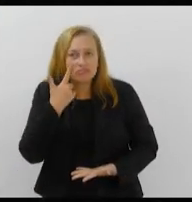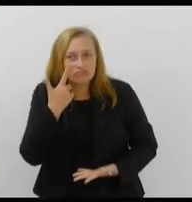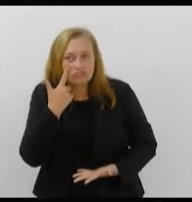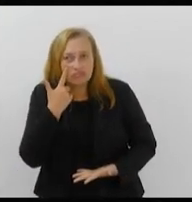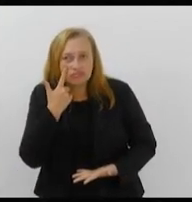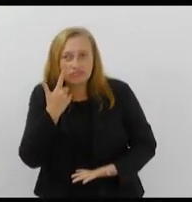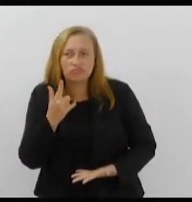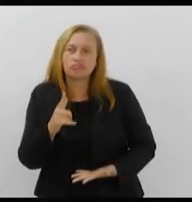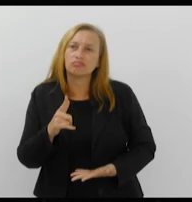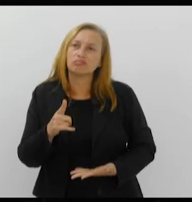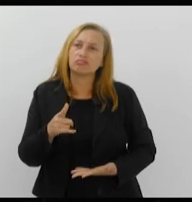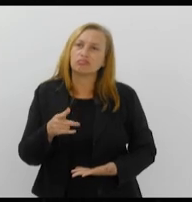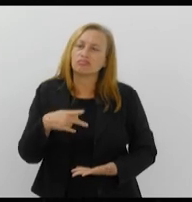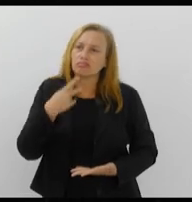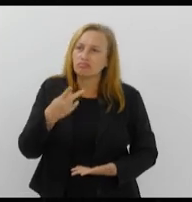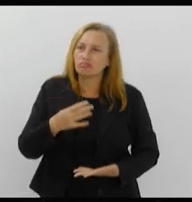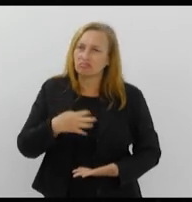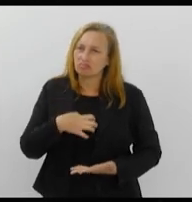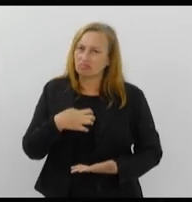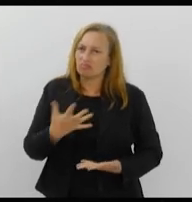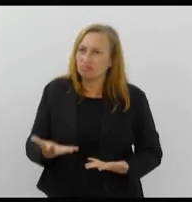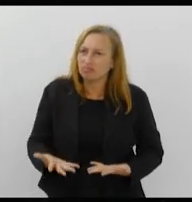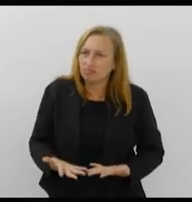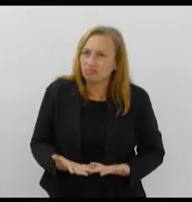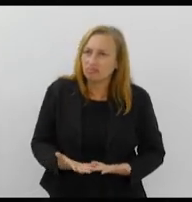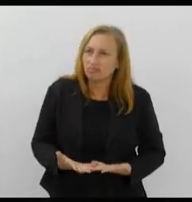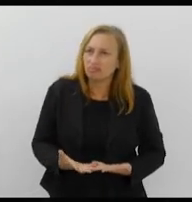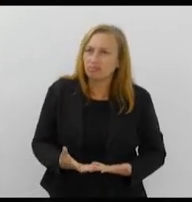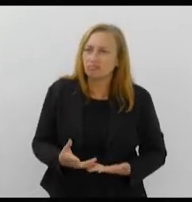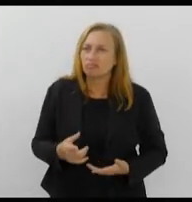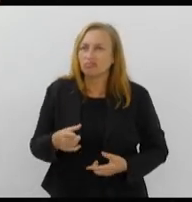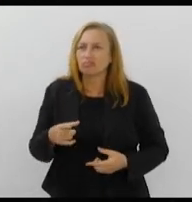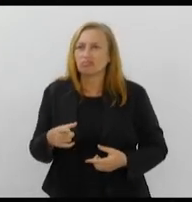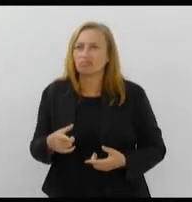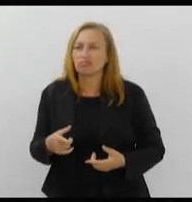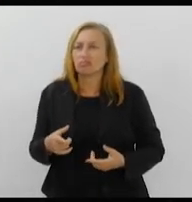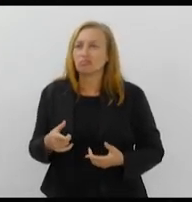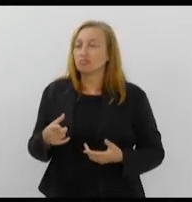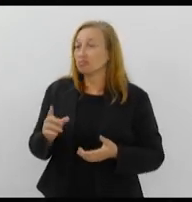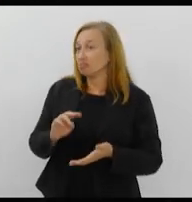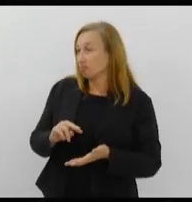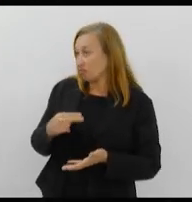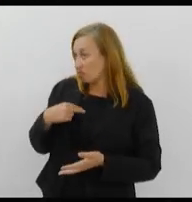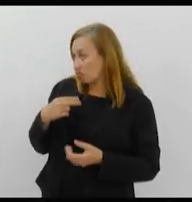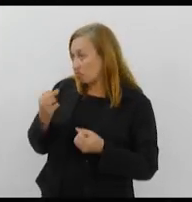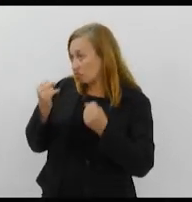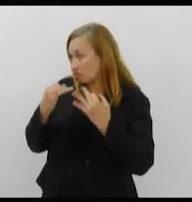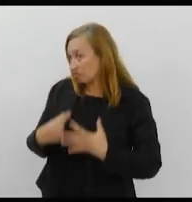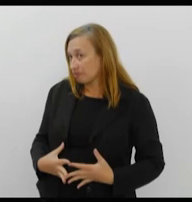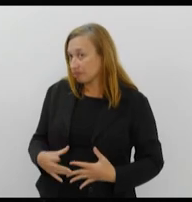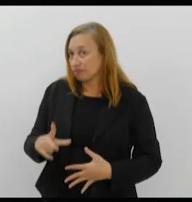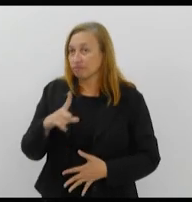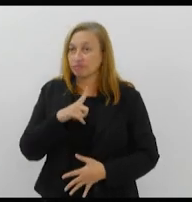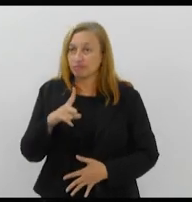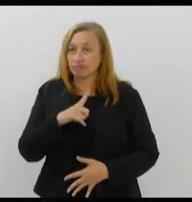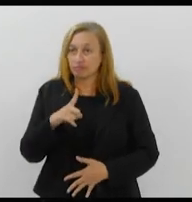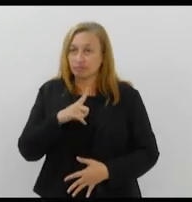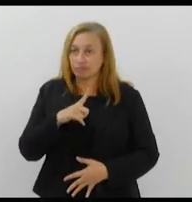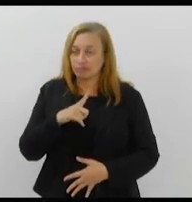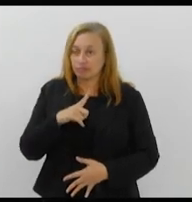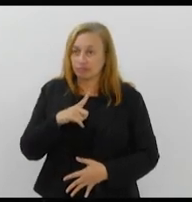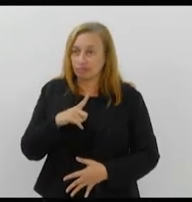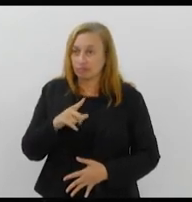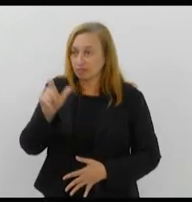é discurso de ódio. O que é discurso de ódio é o seguinte: você tem um oponente na